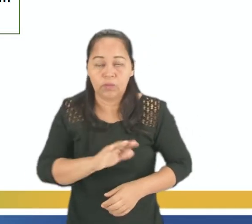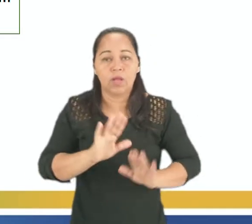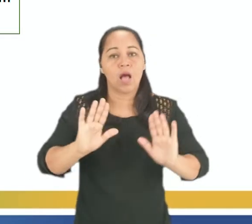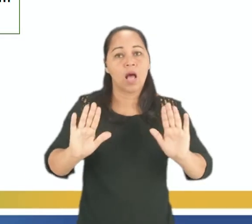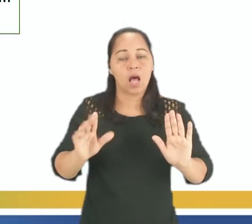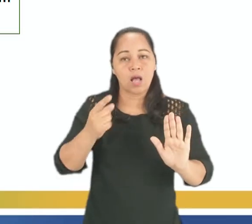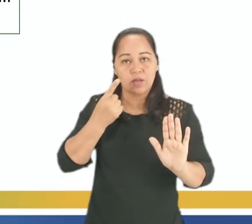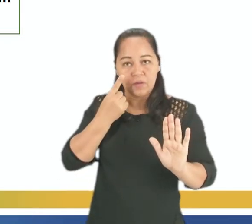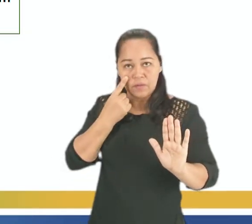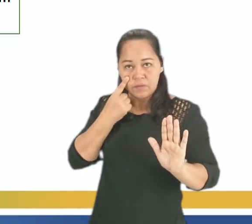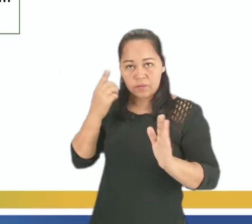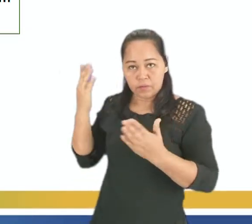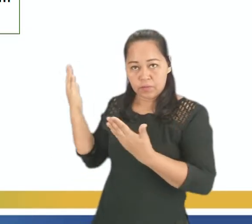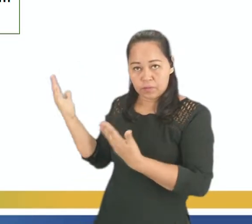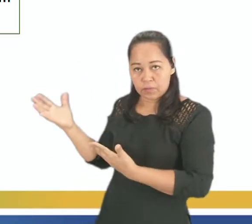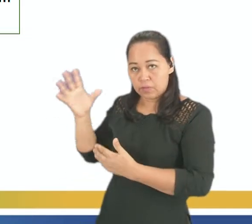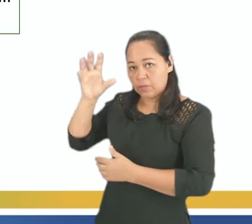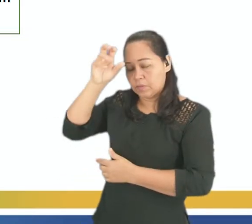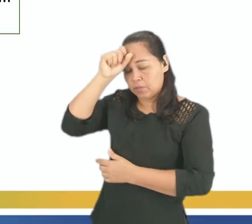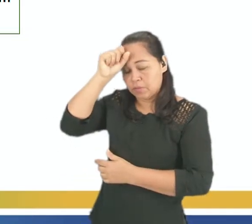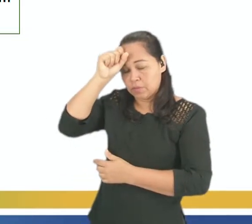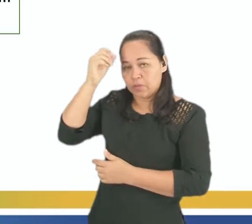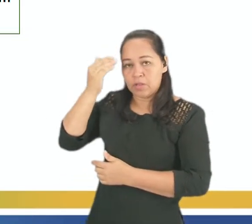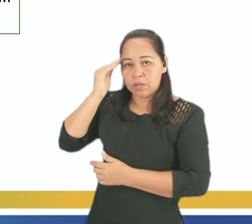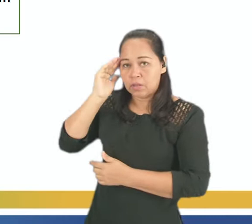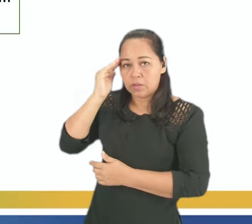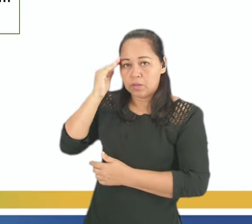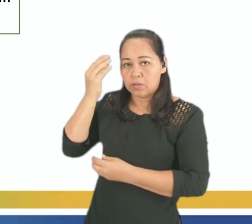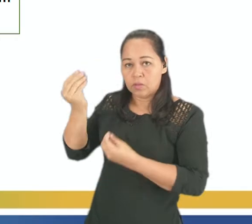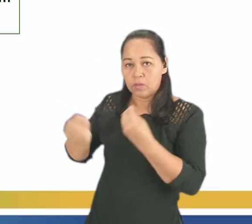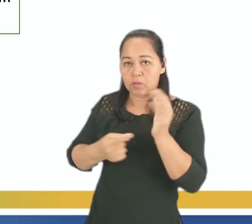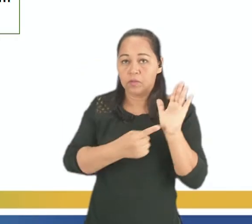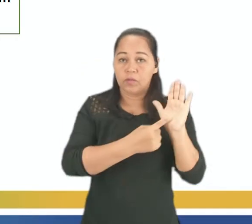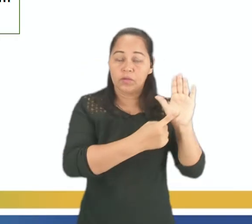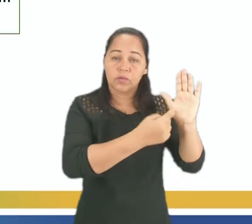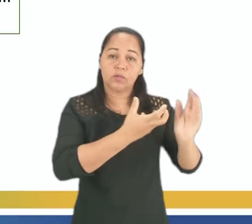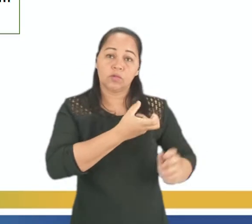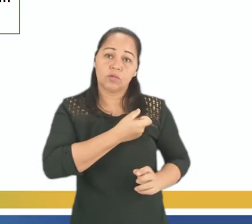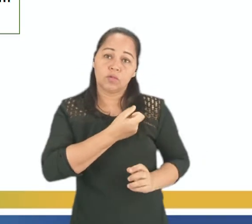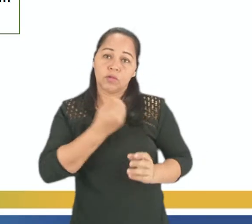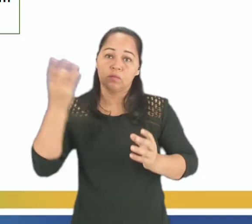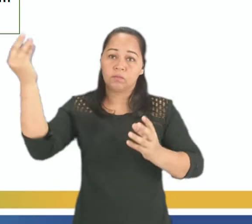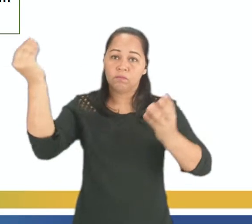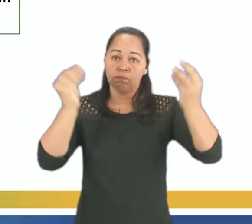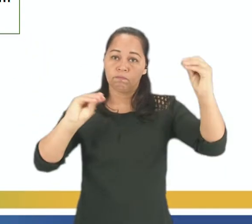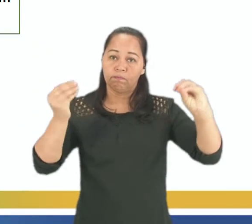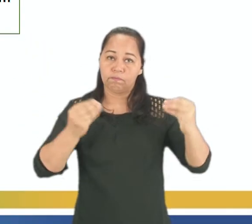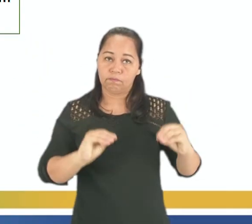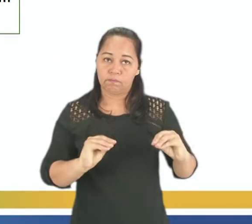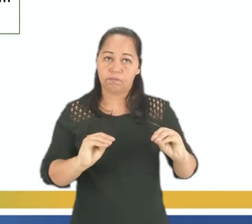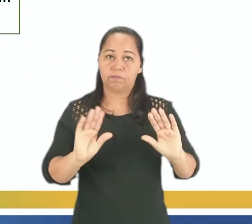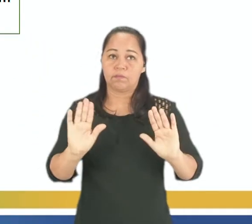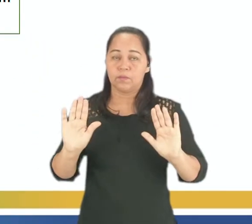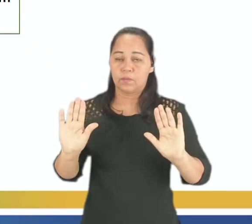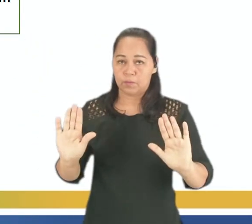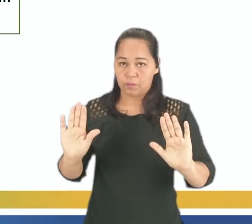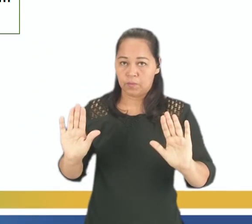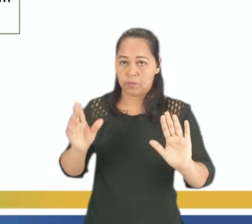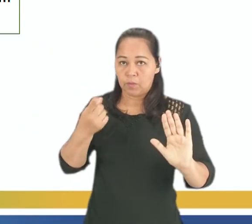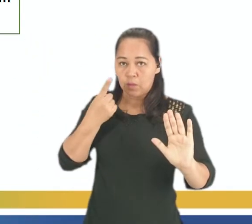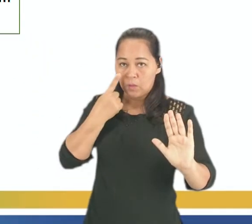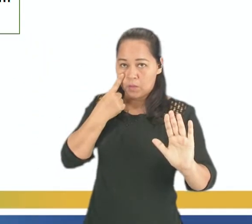a situação e construir o sistema que a representa na nossa aula anterior. Então, esse foi o sistema que